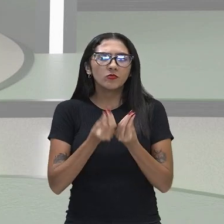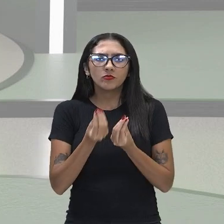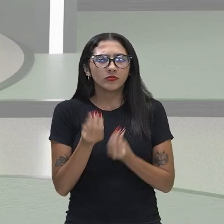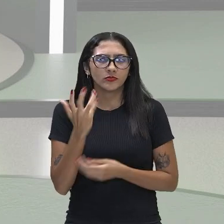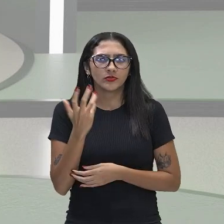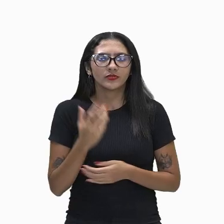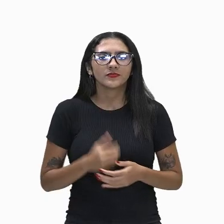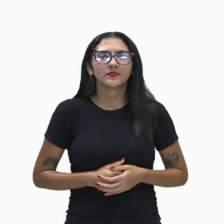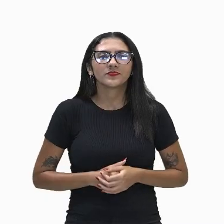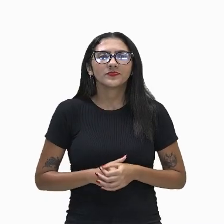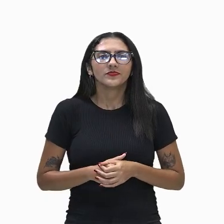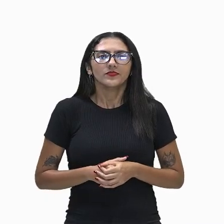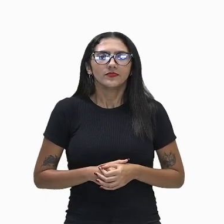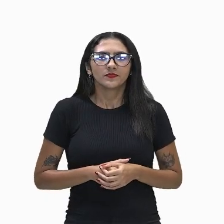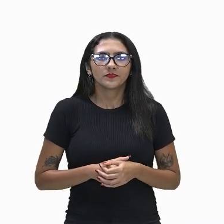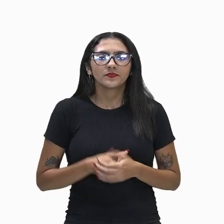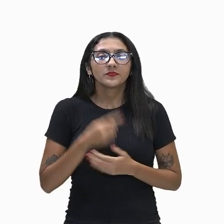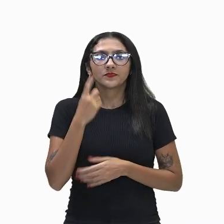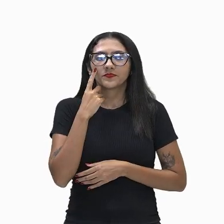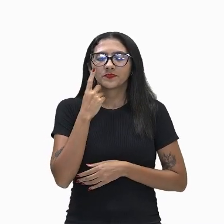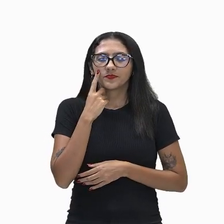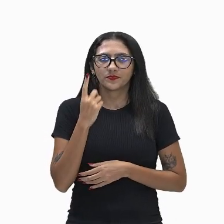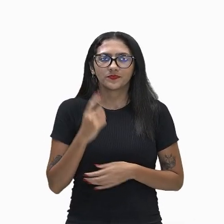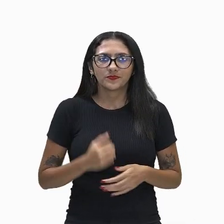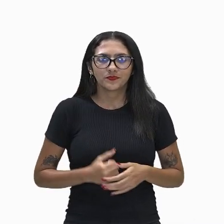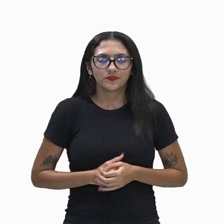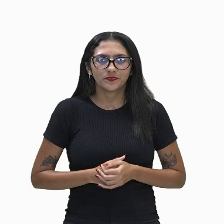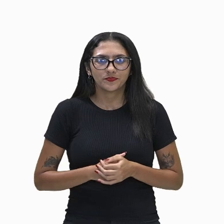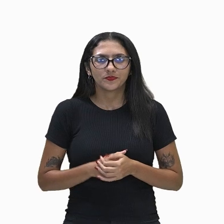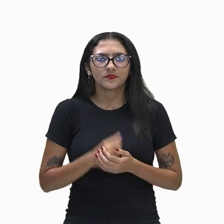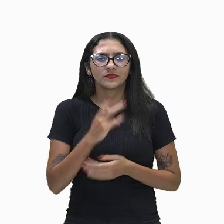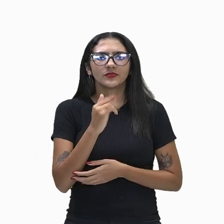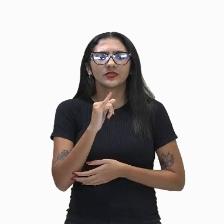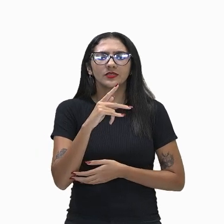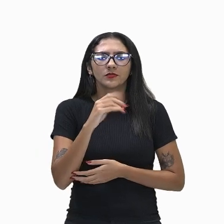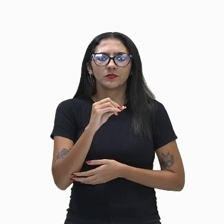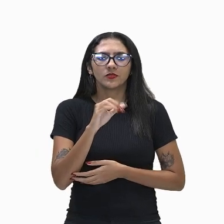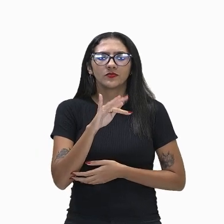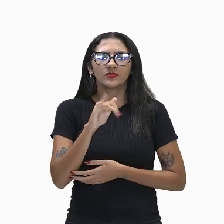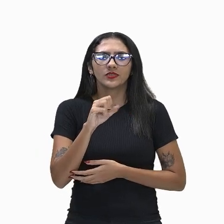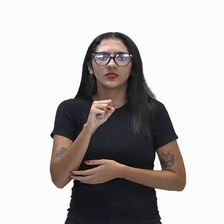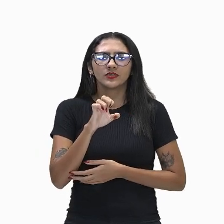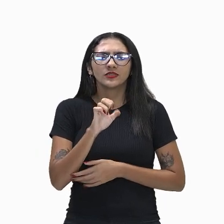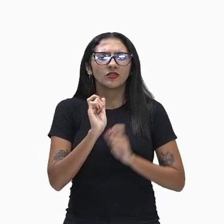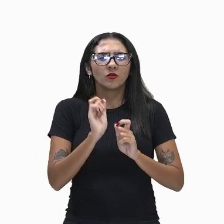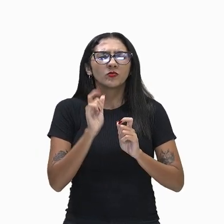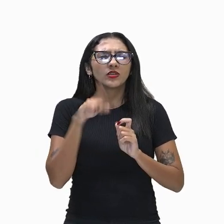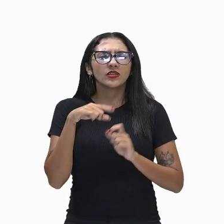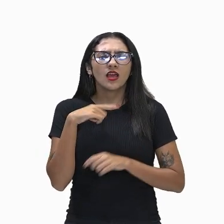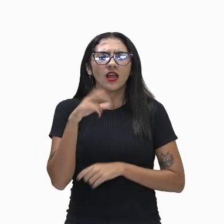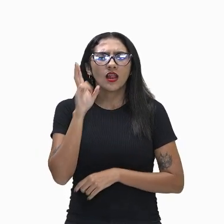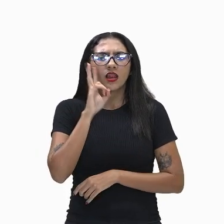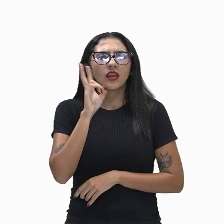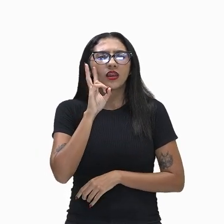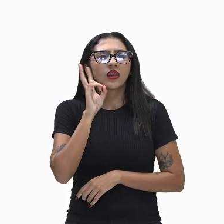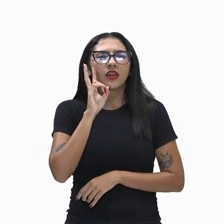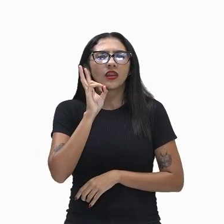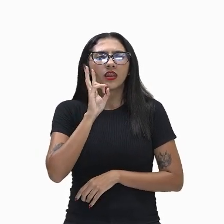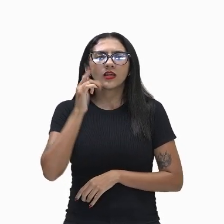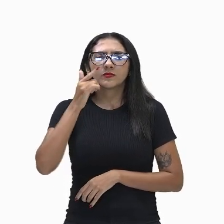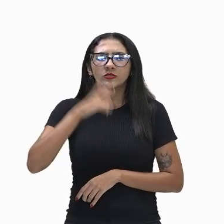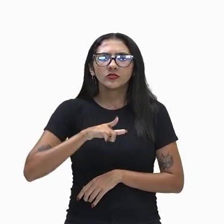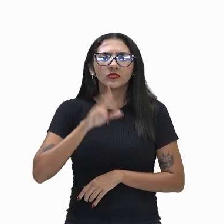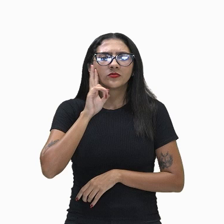professor? Vamos lá. A hipófise. Professor, quem é a hipófise? Só para confirmar, né? Para ratificar, para reforçar